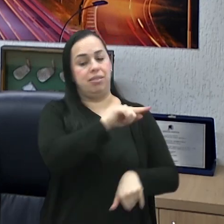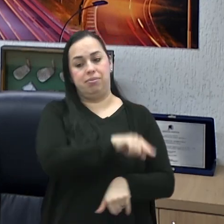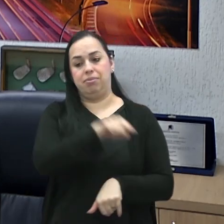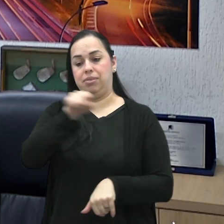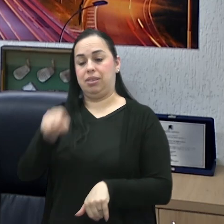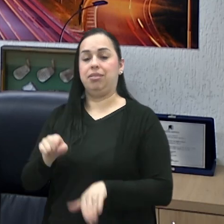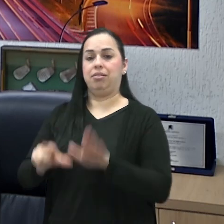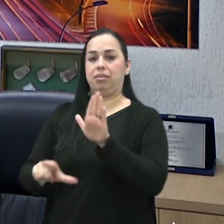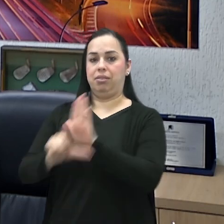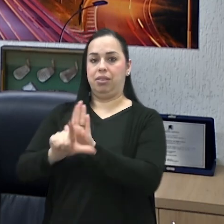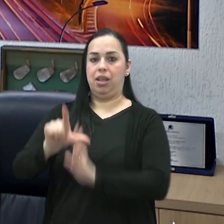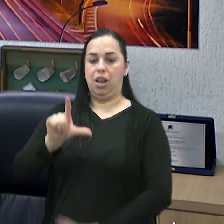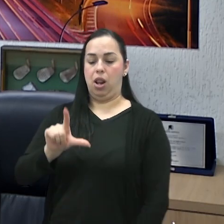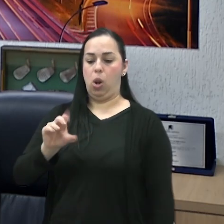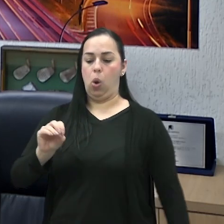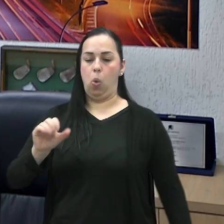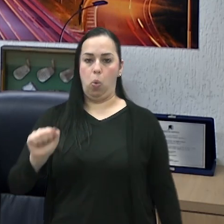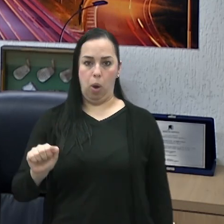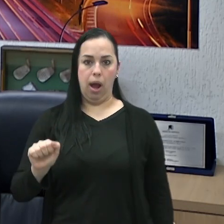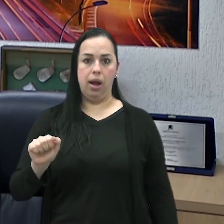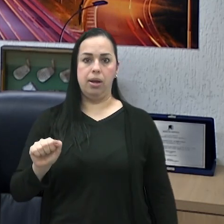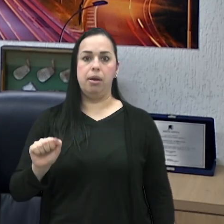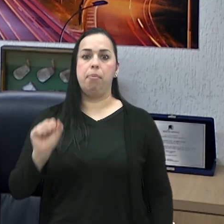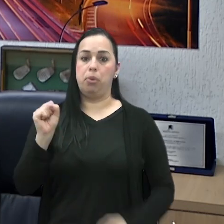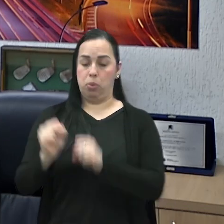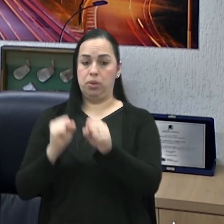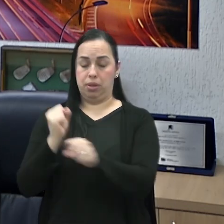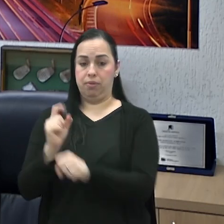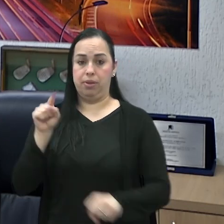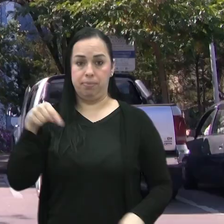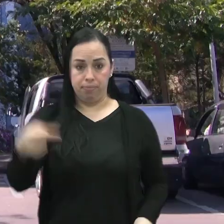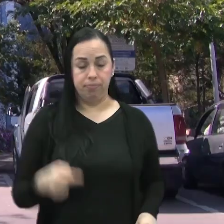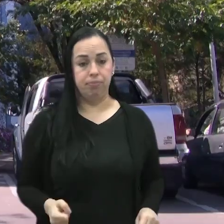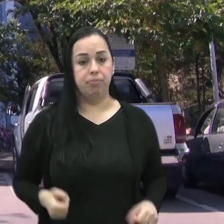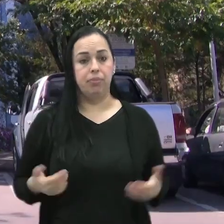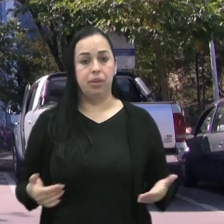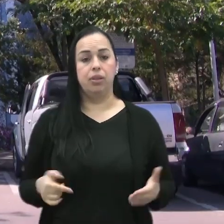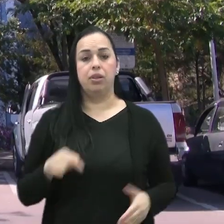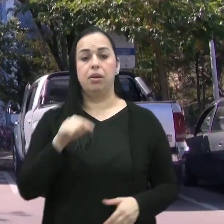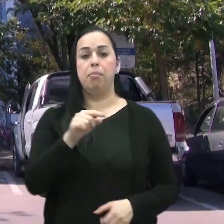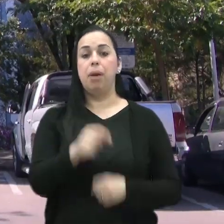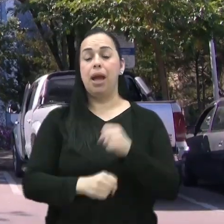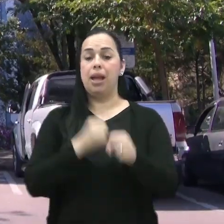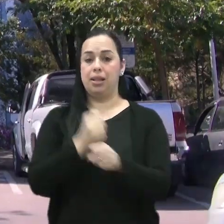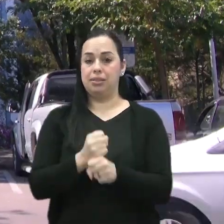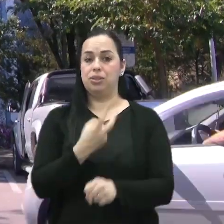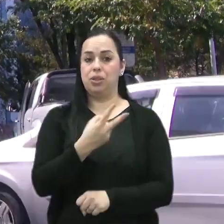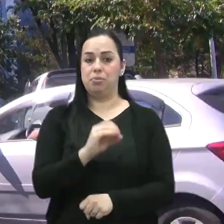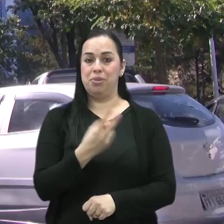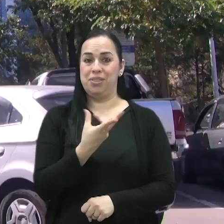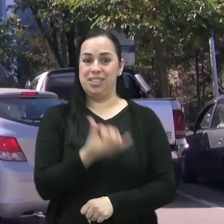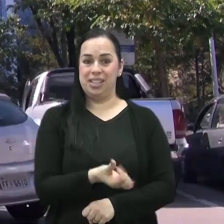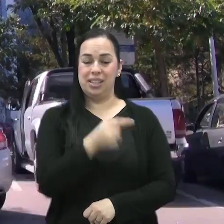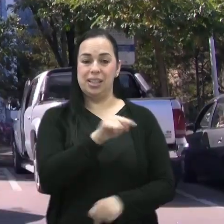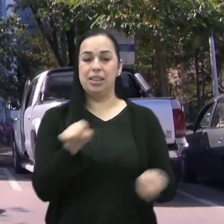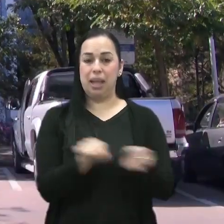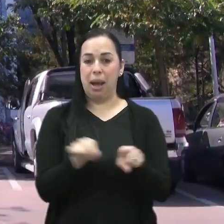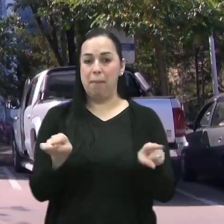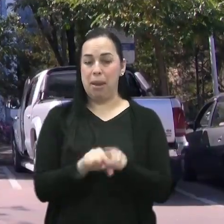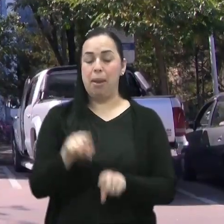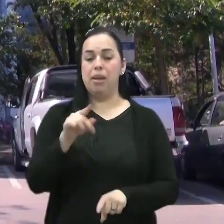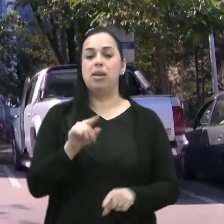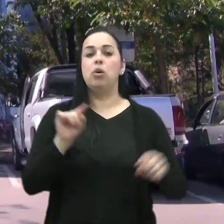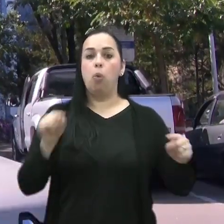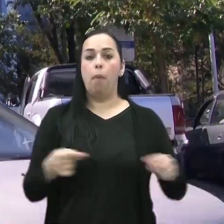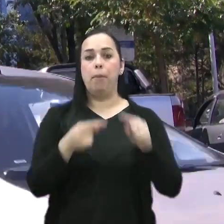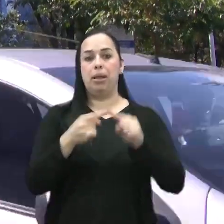vai estar escrito na LOA para o próximo ano. A LDO de 2026 também será base para